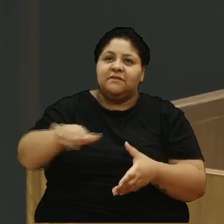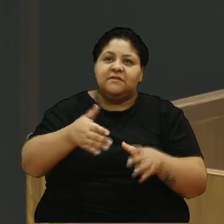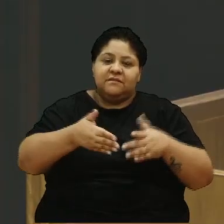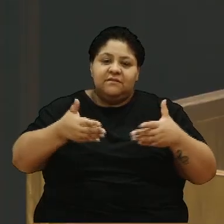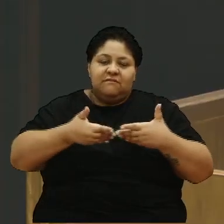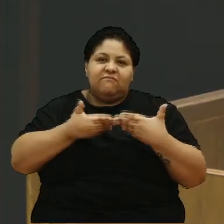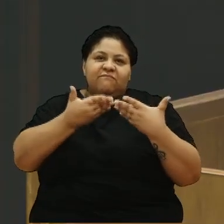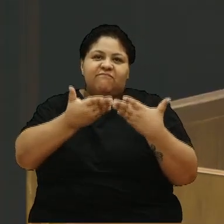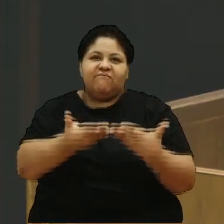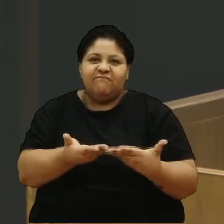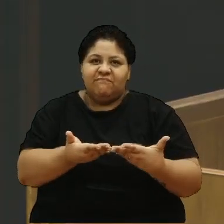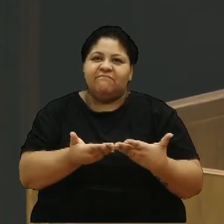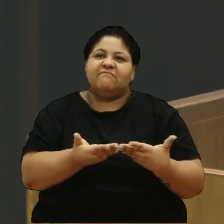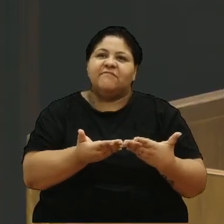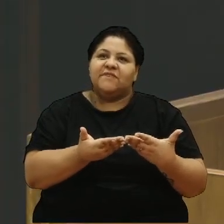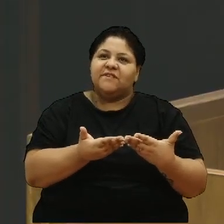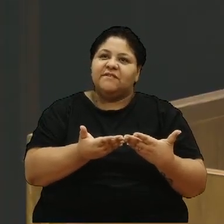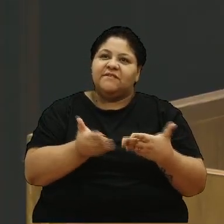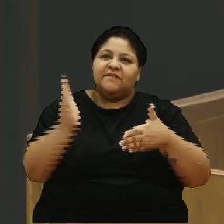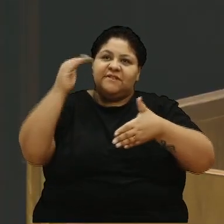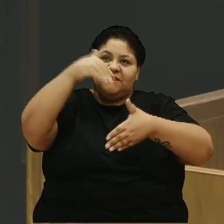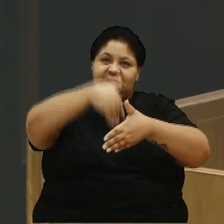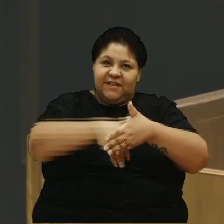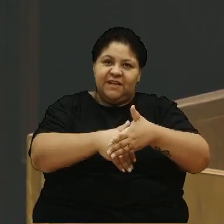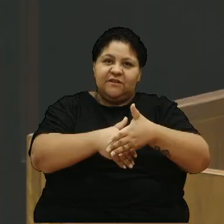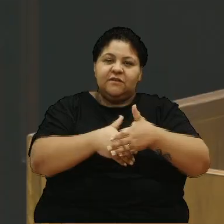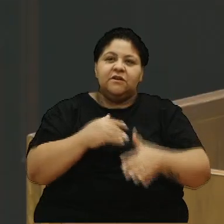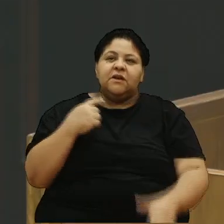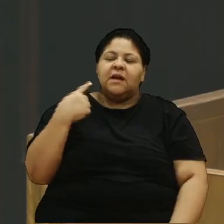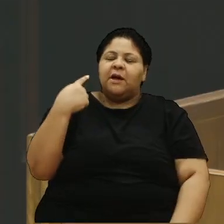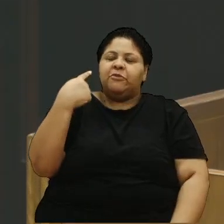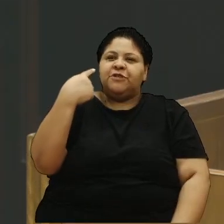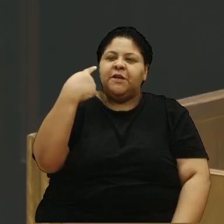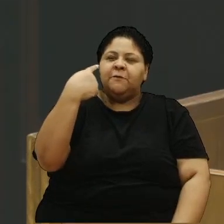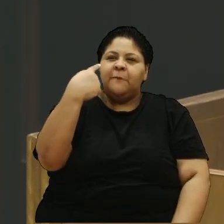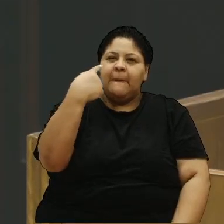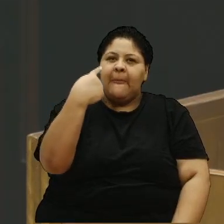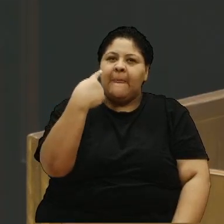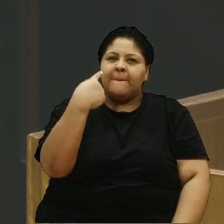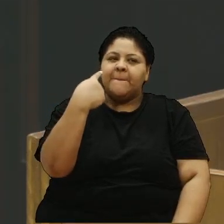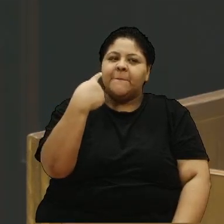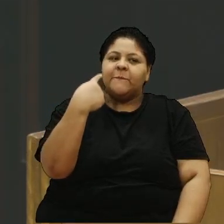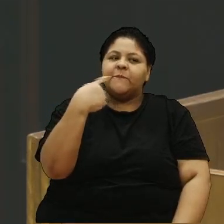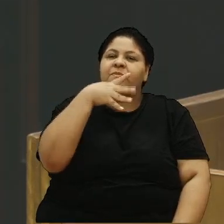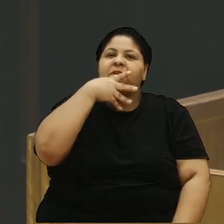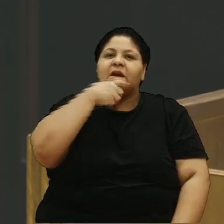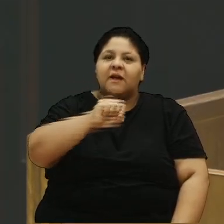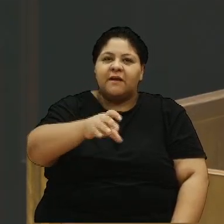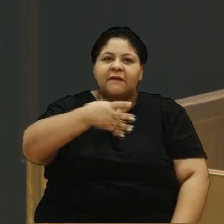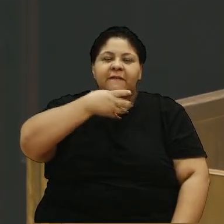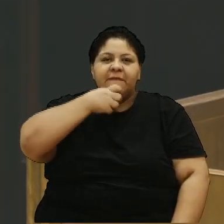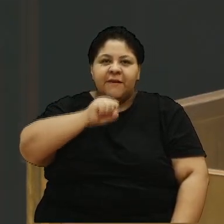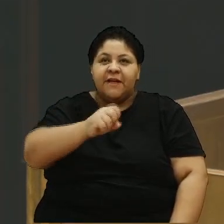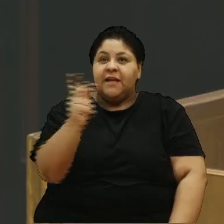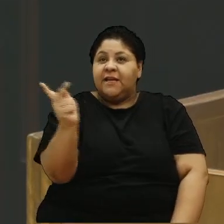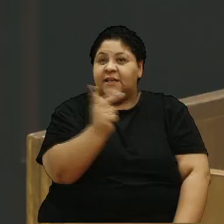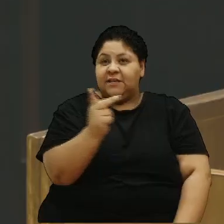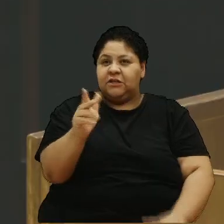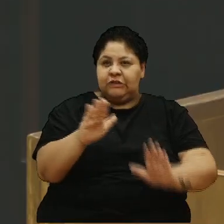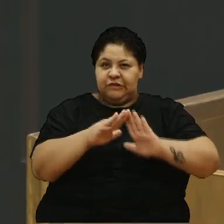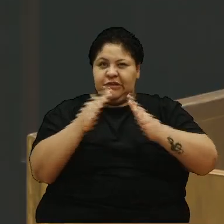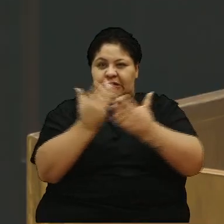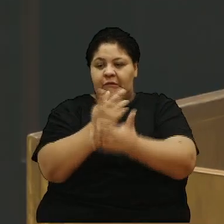bem-vindos nas dependências dos Capuchinhos. Bom, além dessas 2 escolas do bairro Pioneiro e